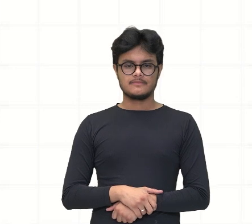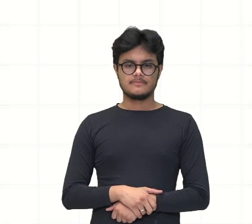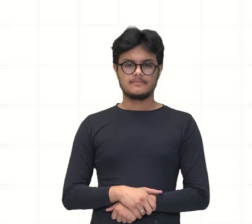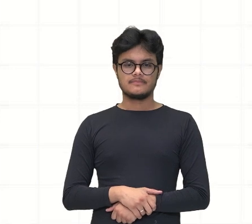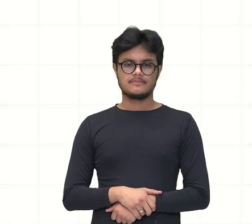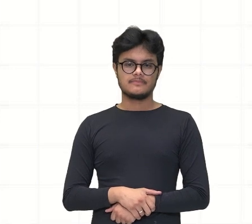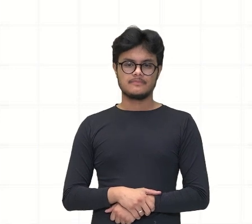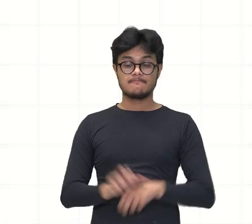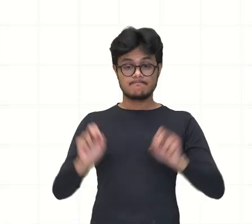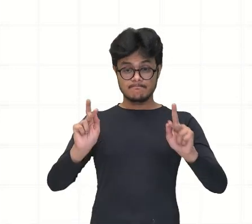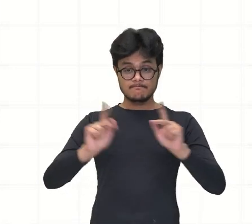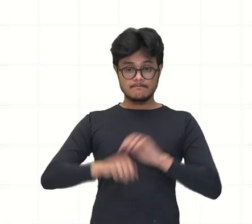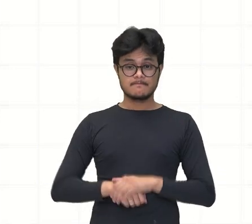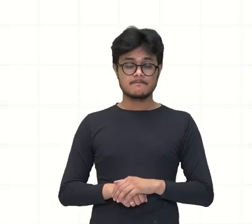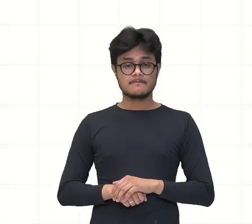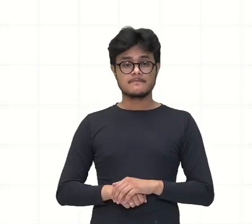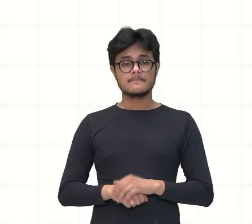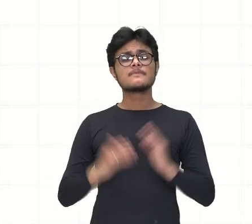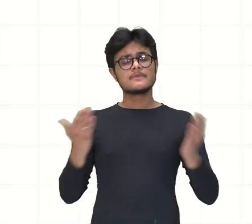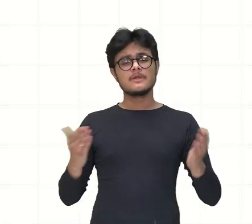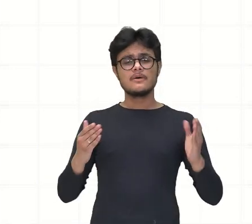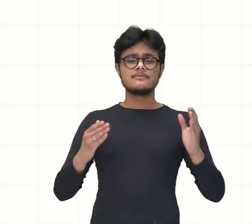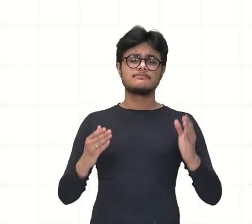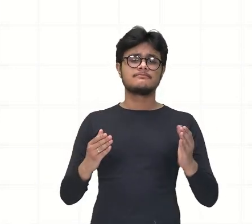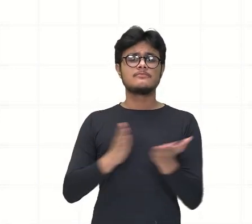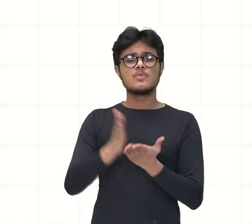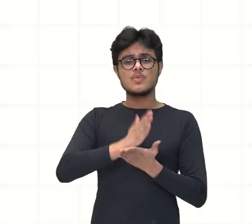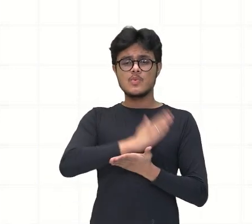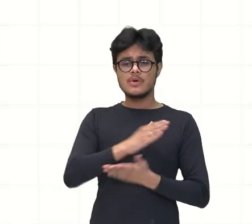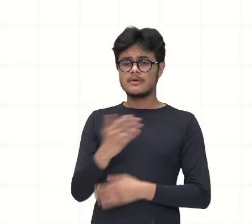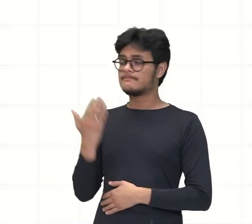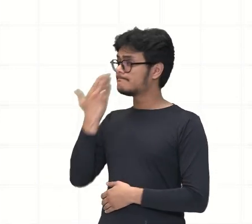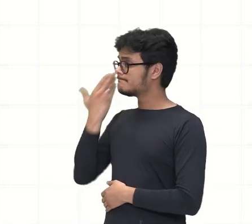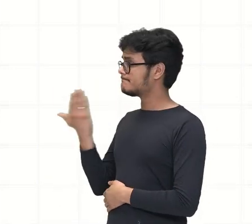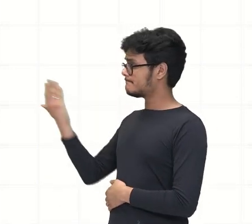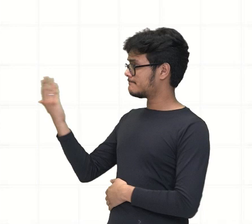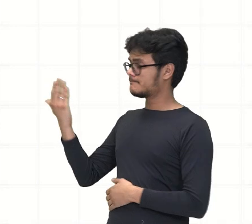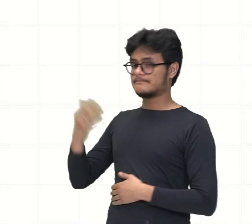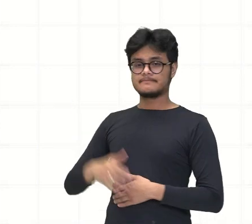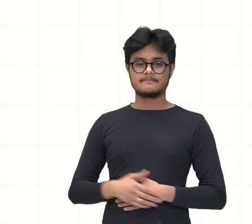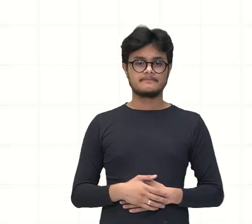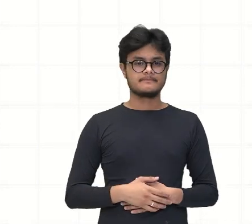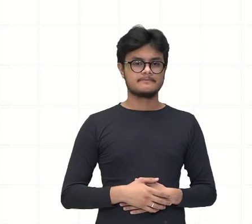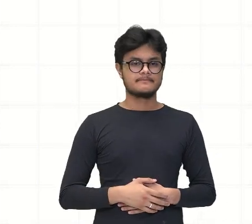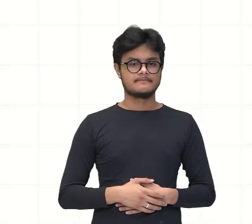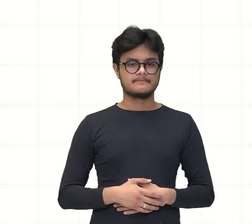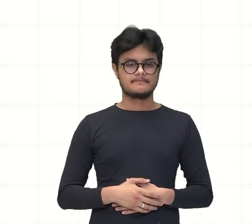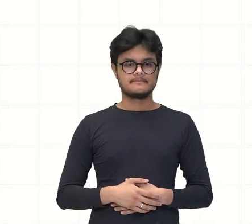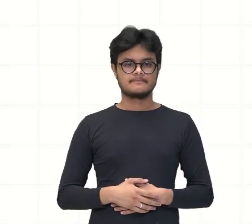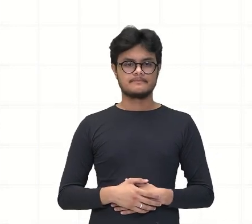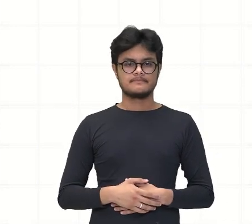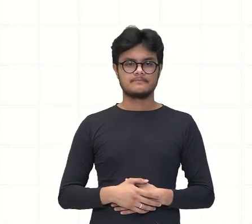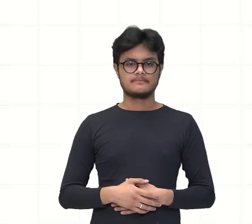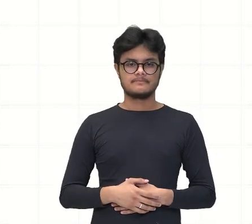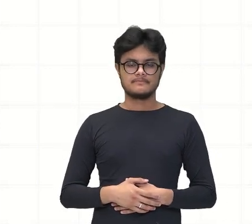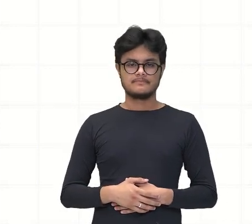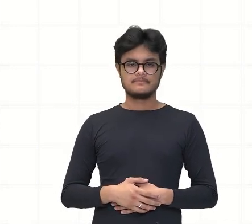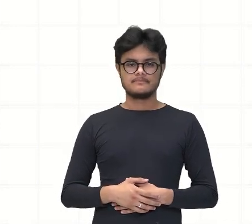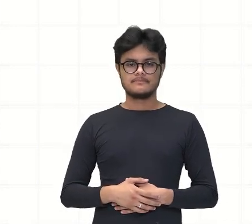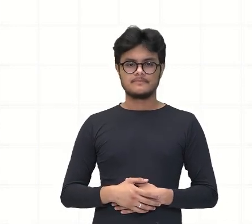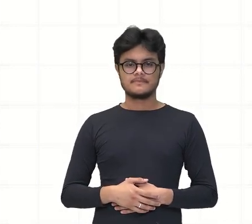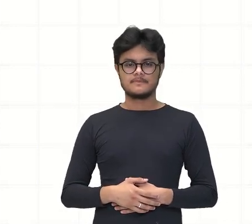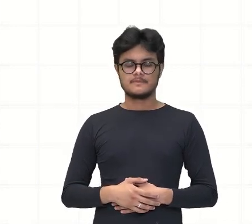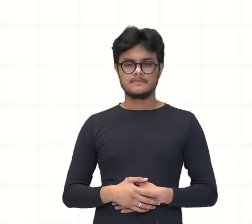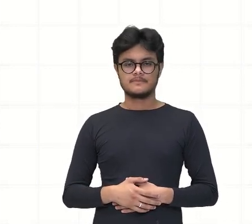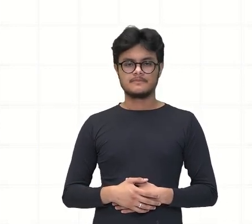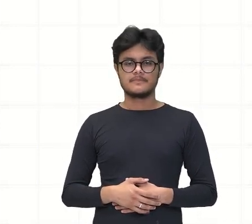72. Beleza? Então, o nosso gráfico vai ser esse, né? Nosso terceiro passo, eu vou desenhar um círculo